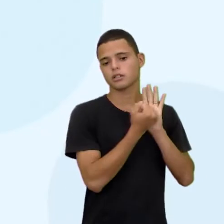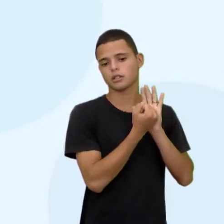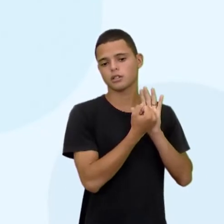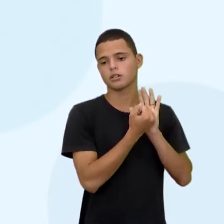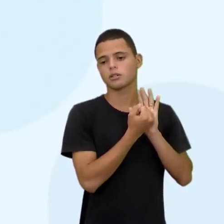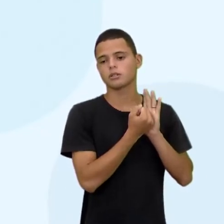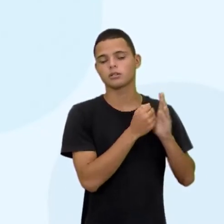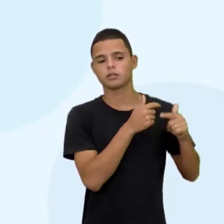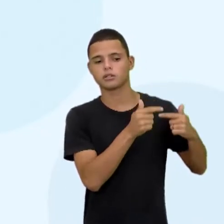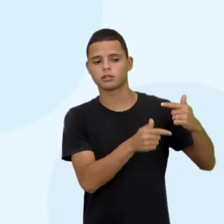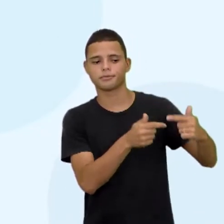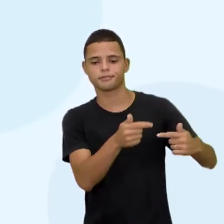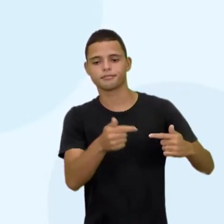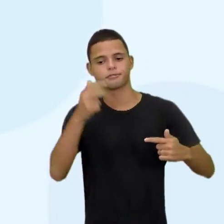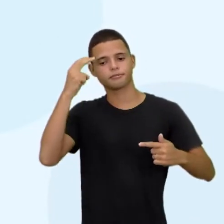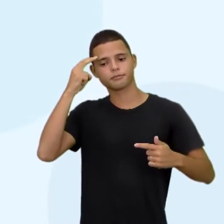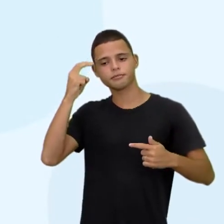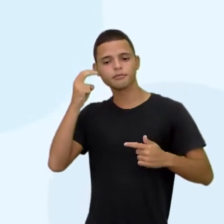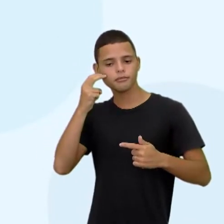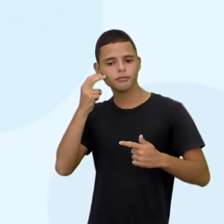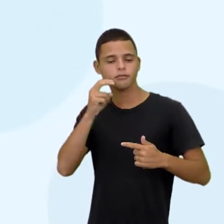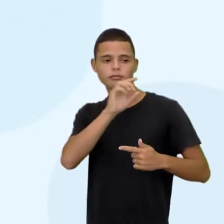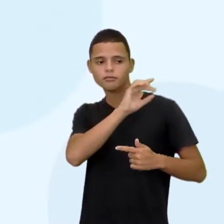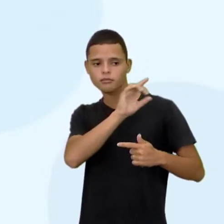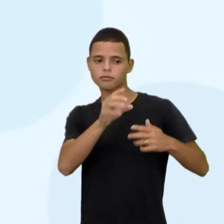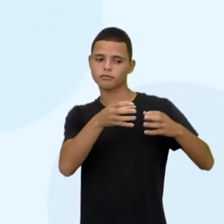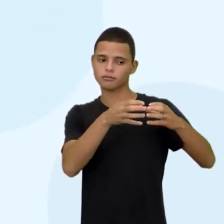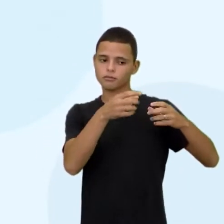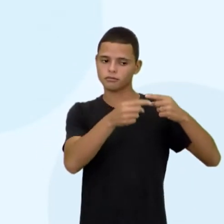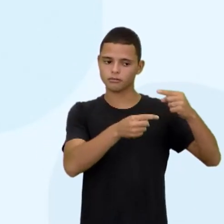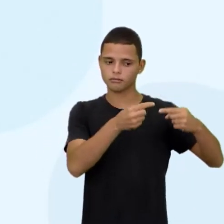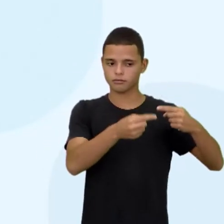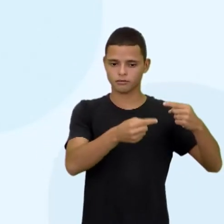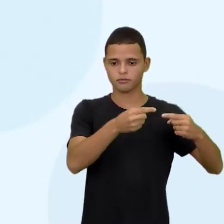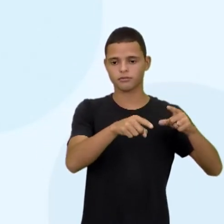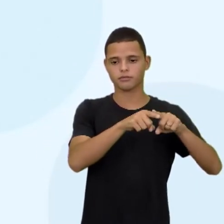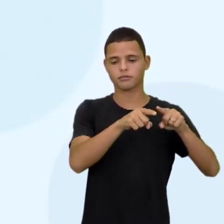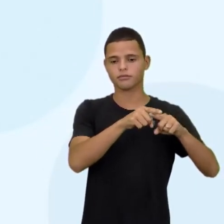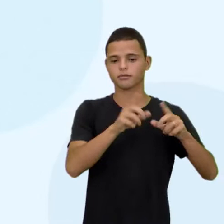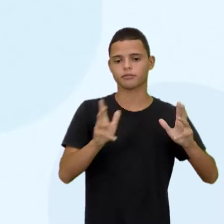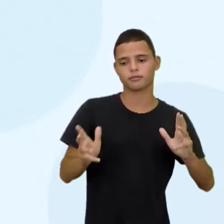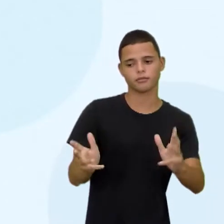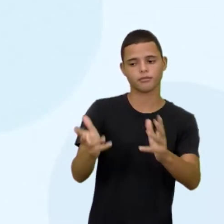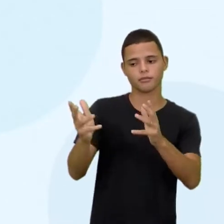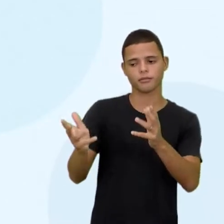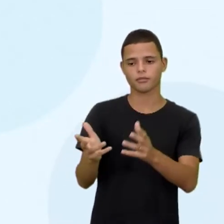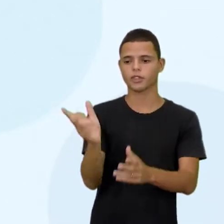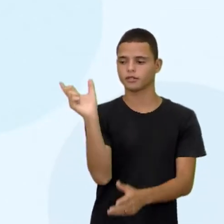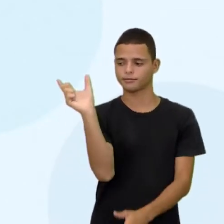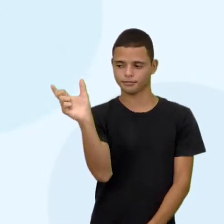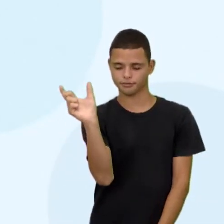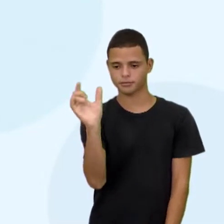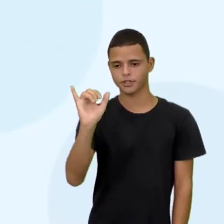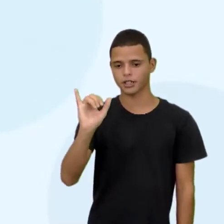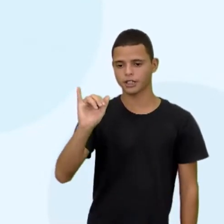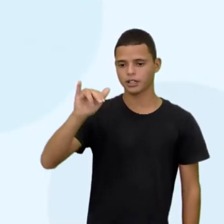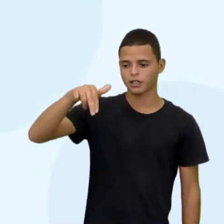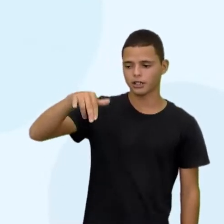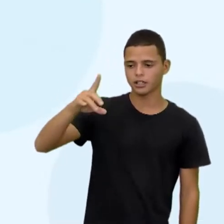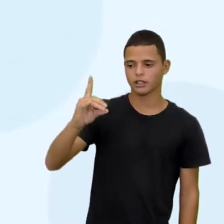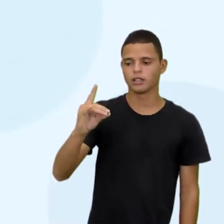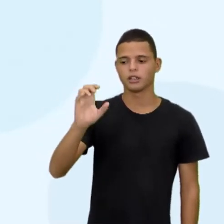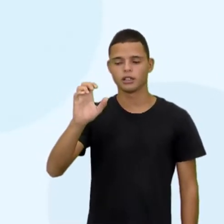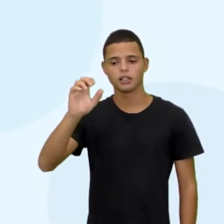cultural de determinado povo e, ao mesmo tempo, que promovem sua identidade. De novo, ó. Grifem essa parte.